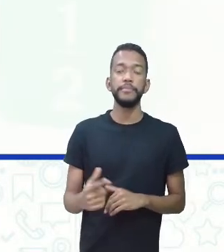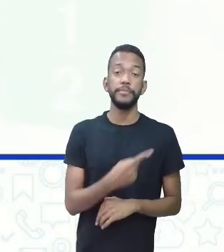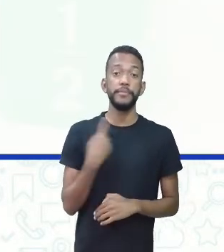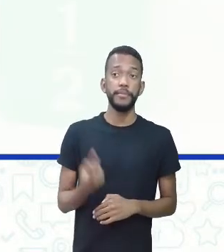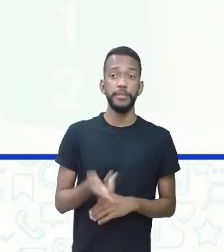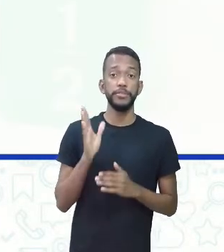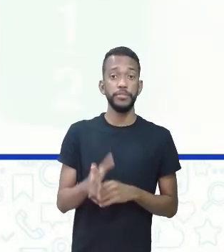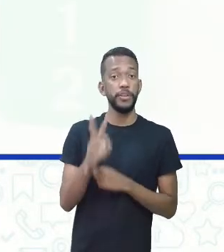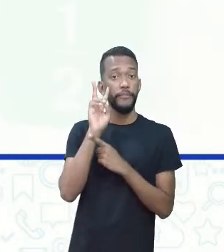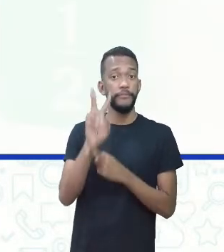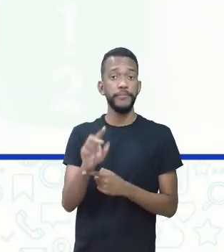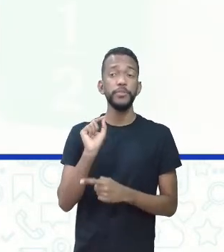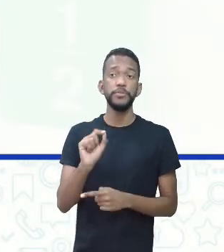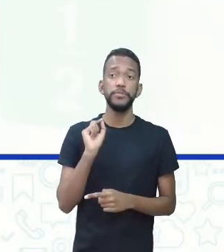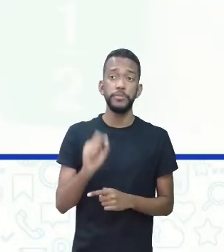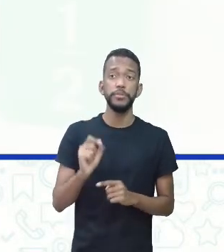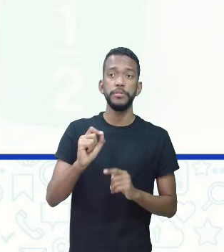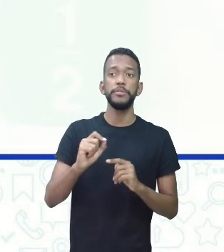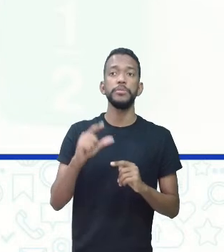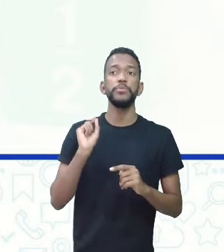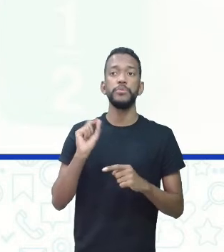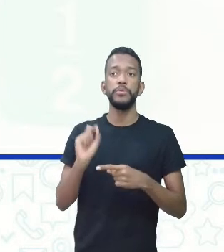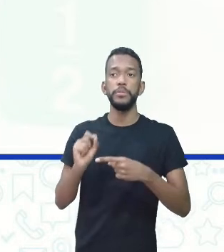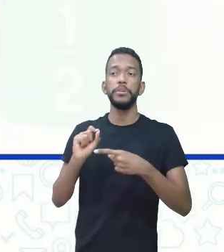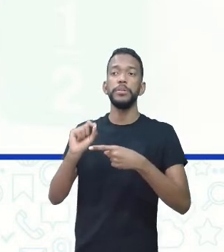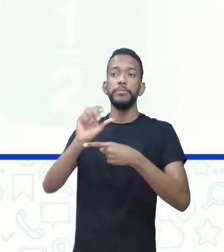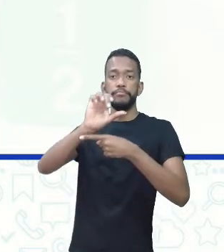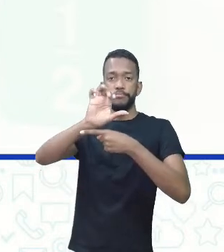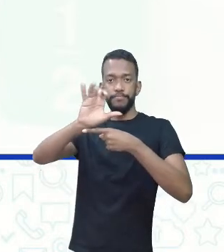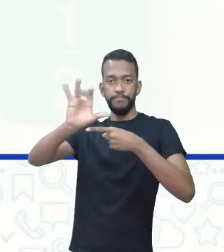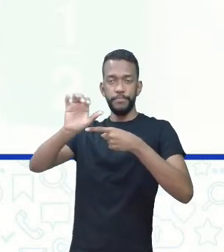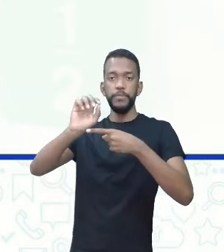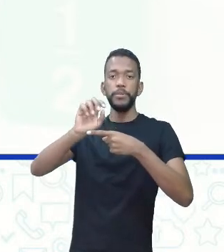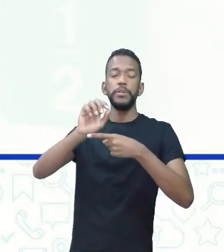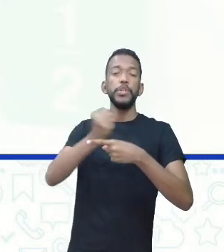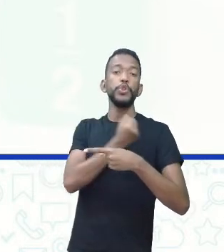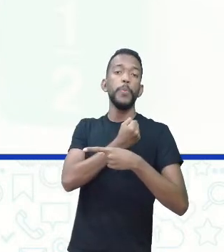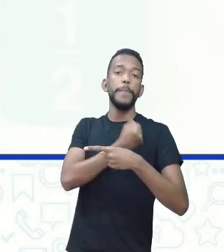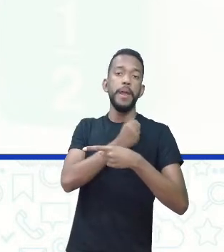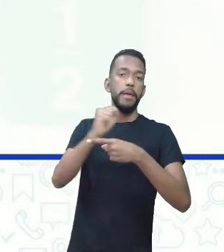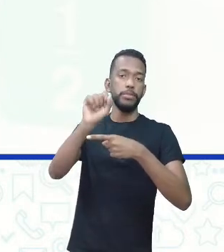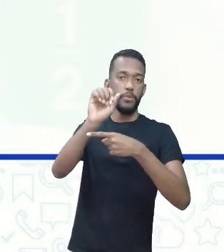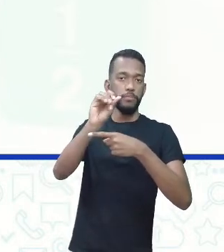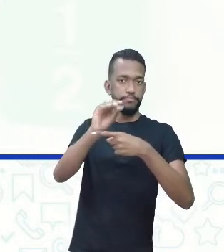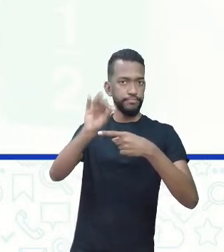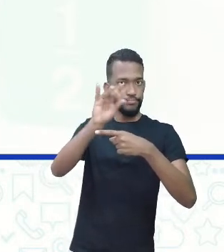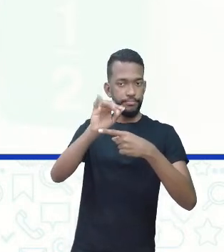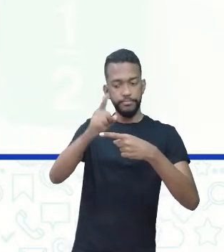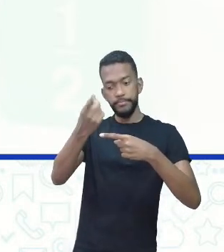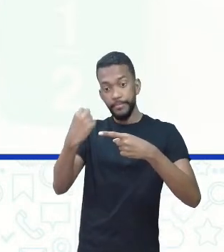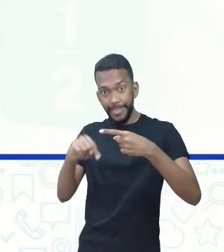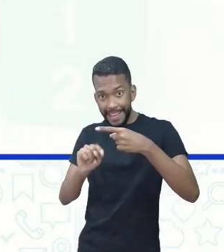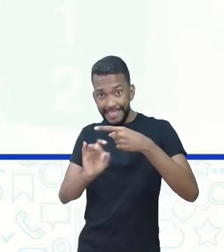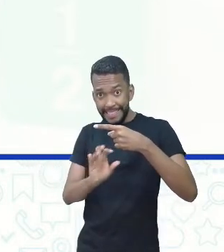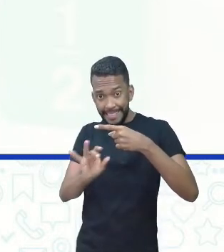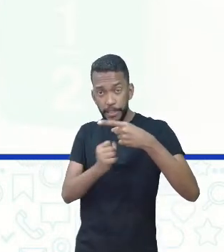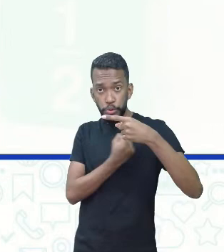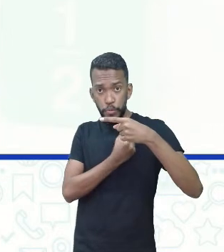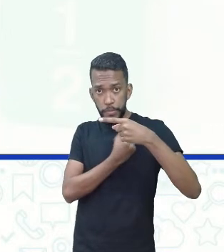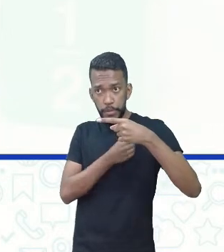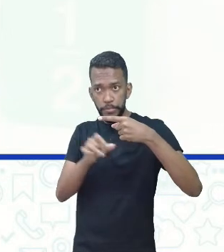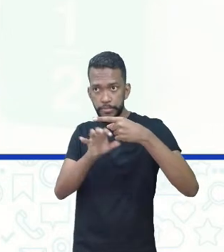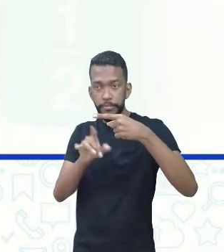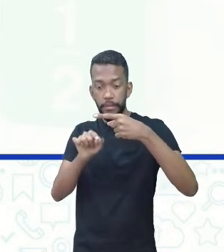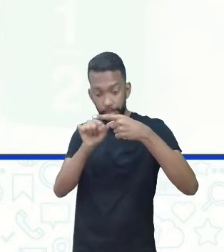uma fração, que o numerador vai representar uma parte específica na qual eu estou observando, e o denominador ele vai representar a